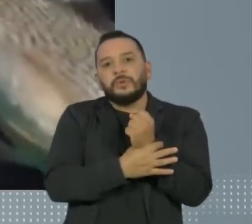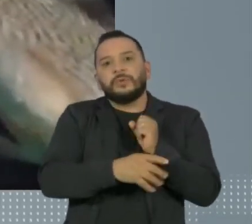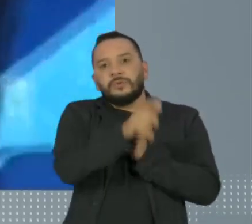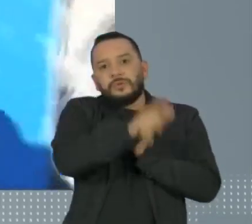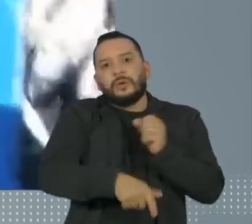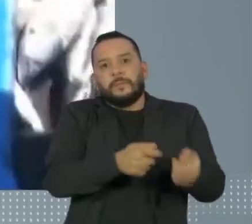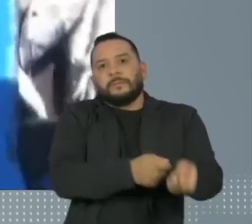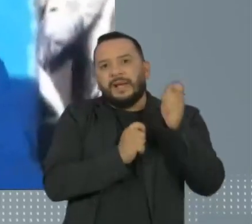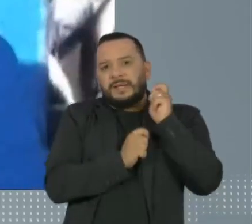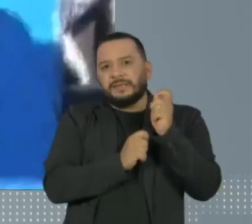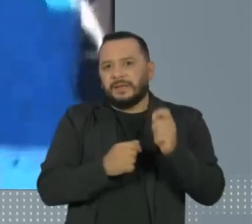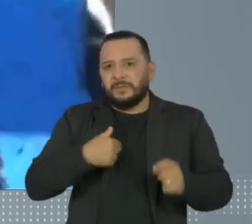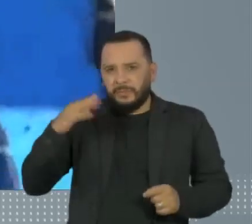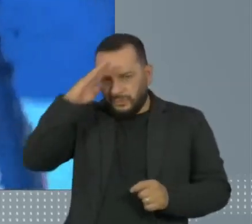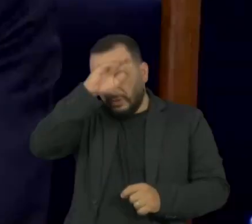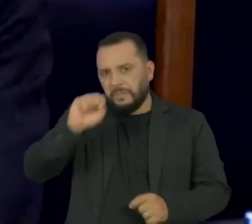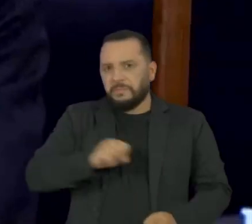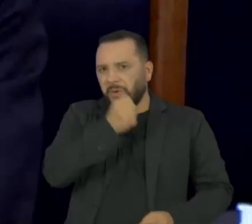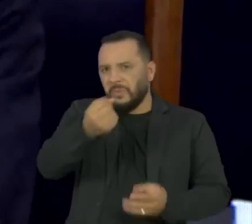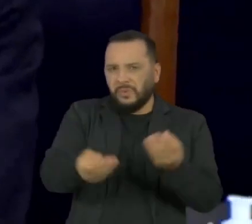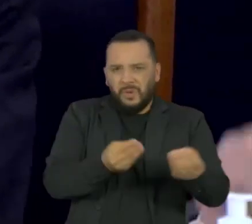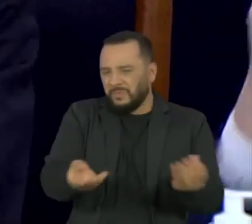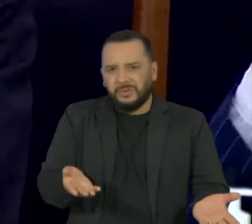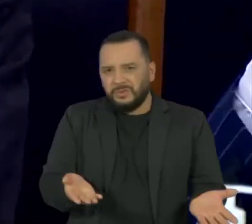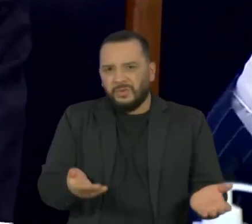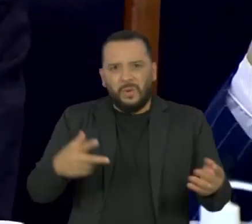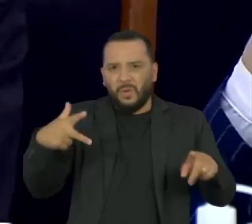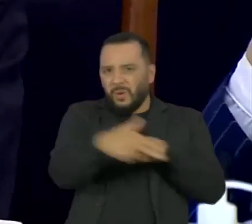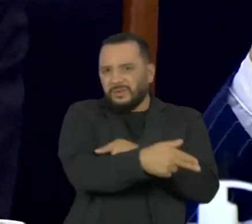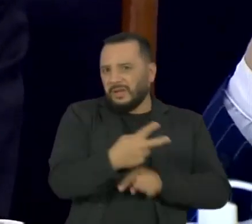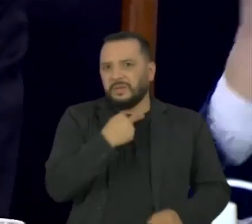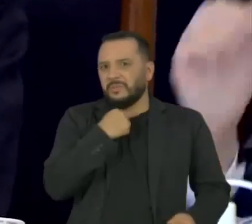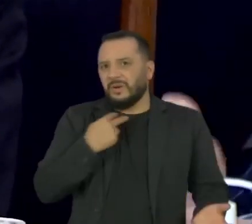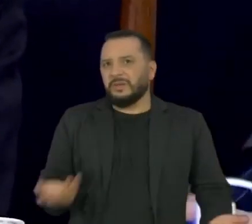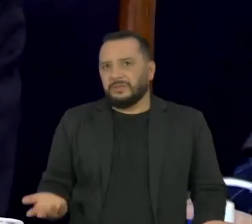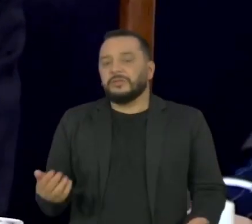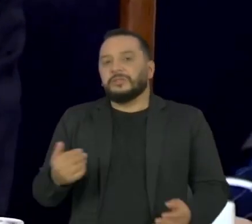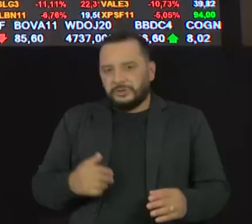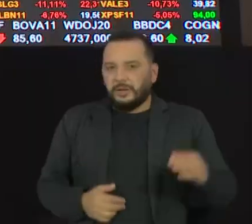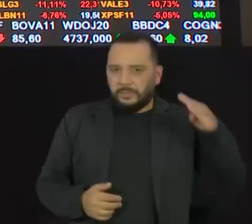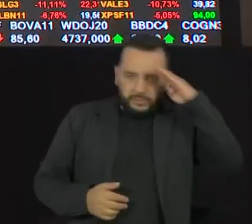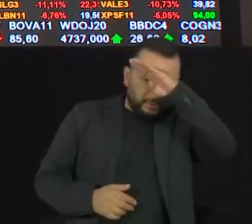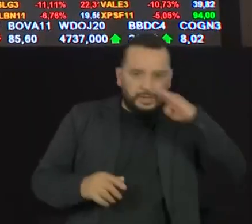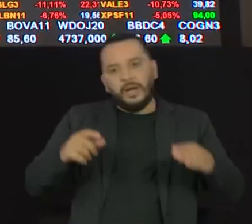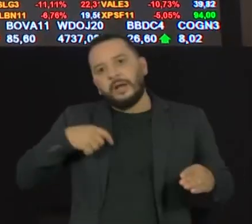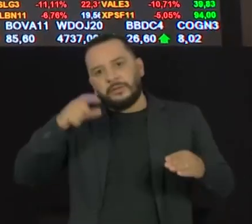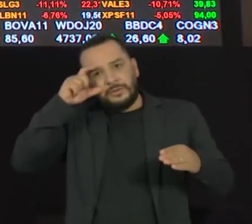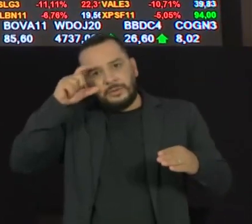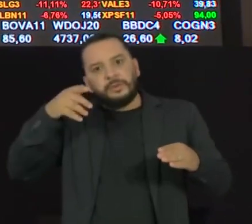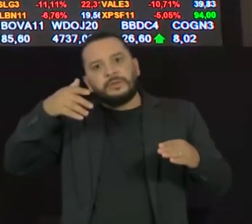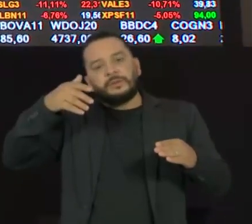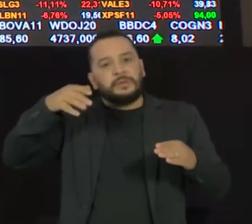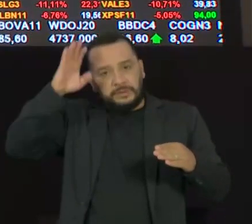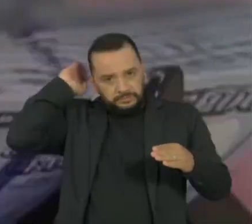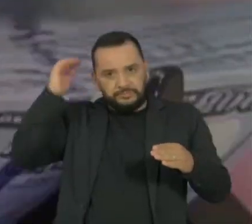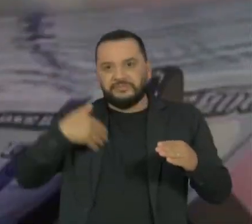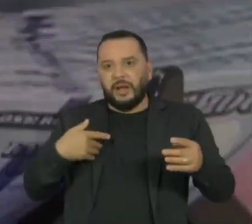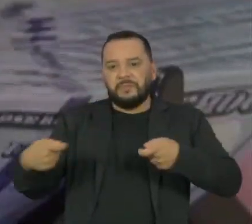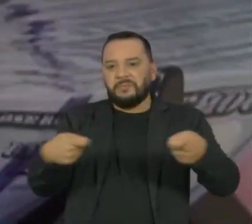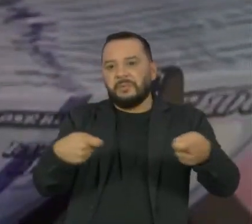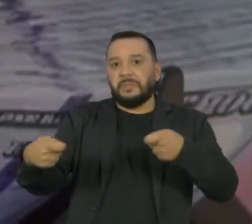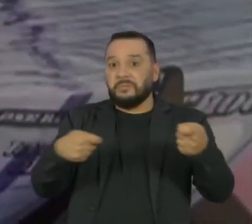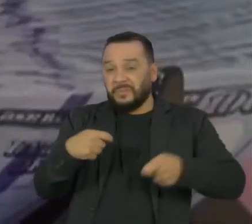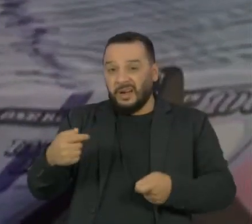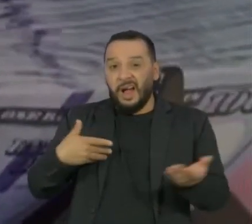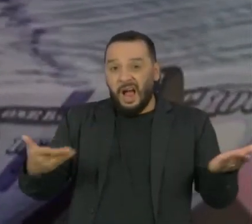irritou o presidente. O desentendimento entre o presidente e o ministro da Economia provocou queda da Bolsa de Valores e